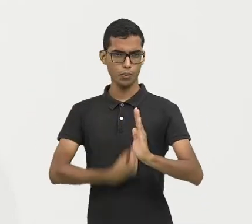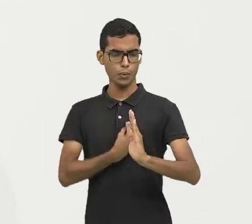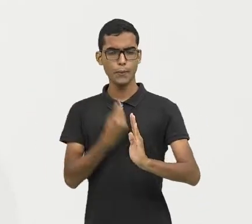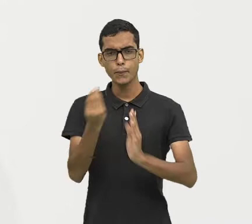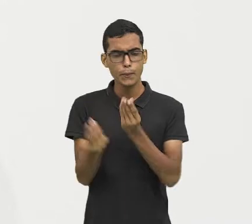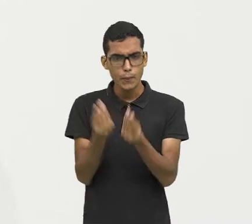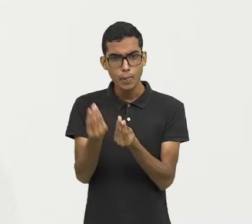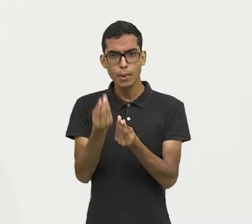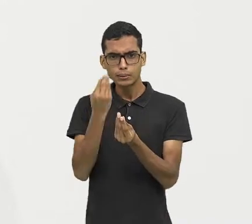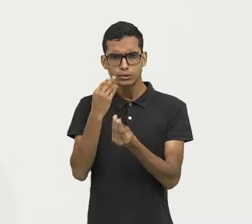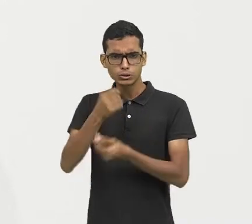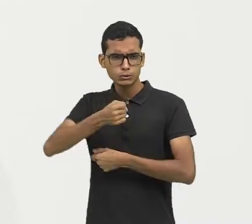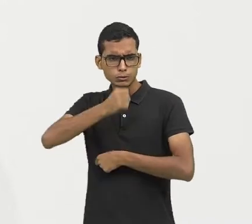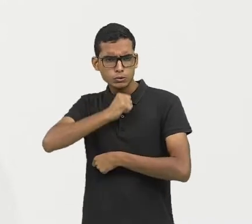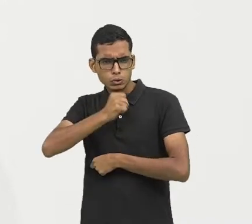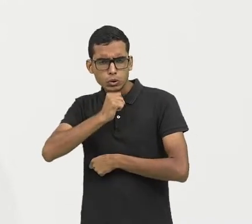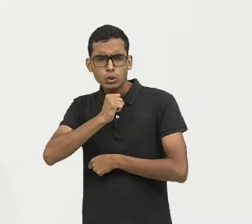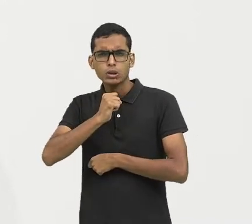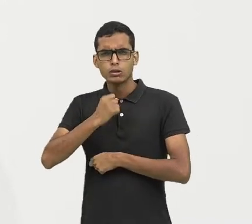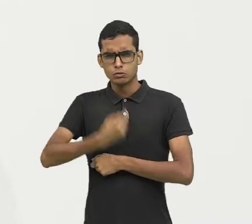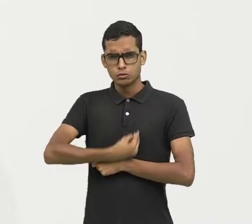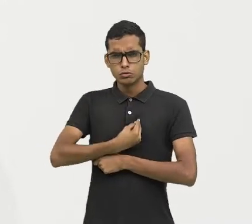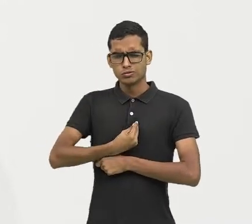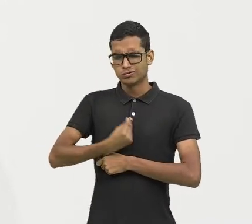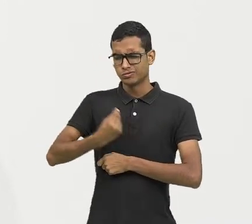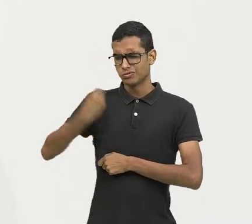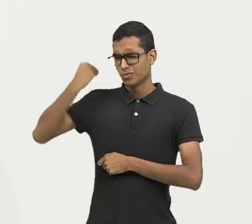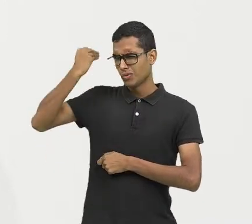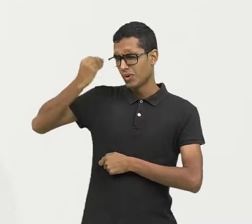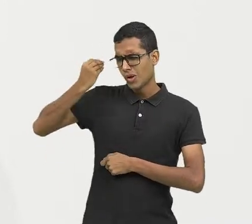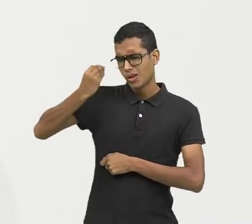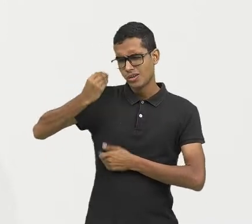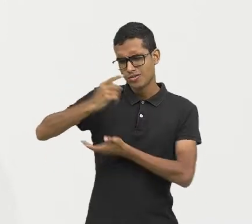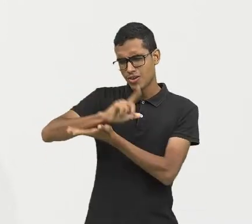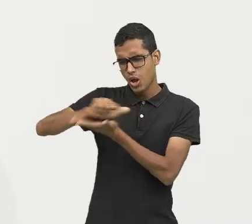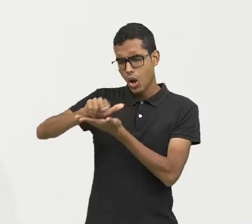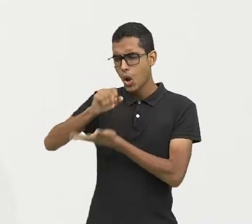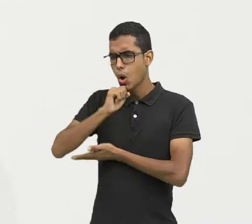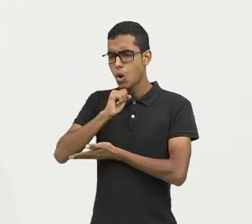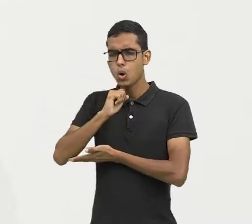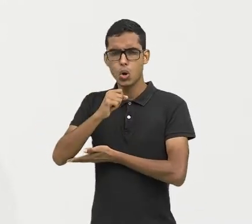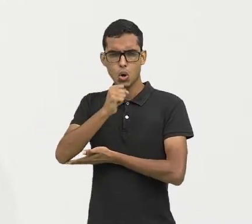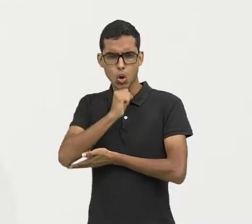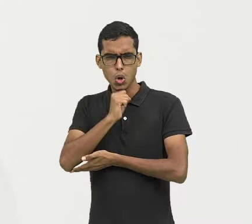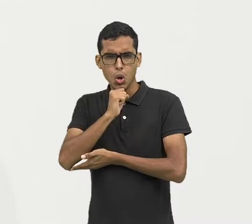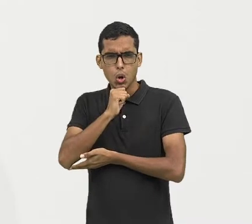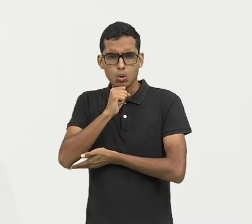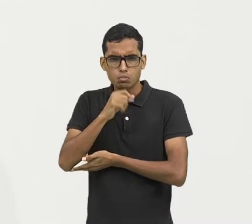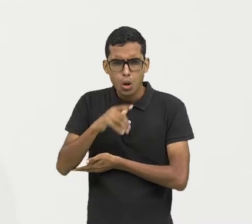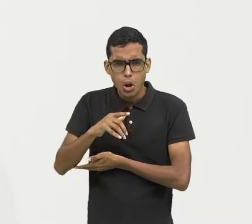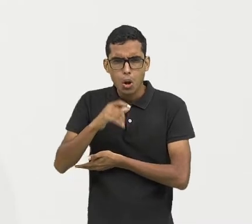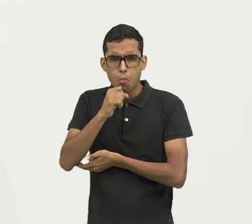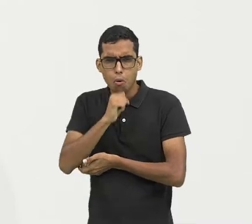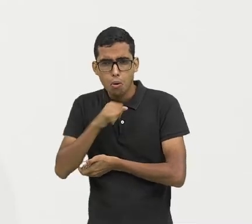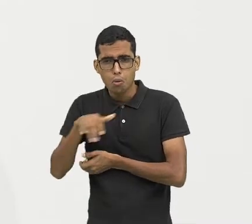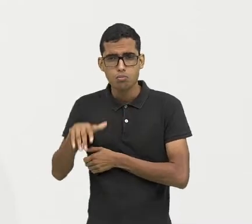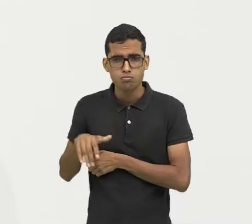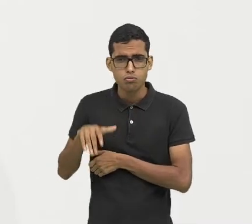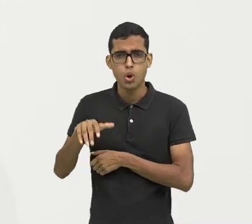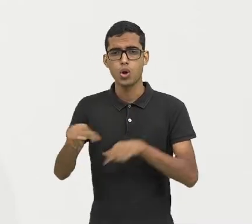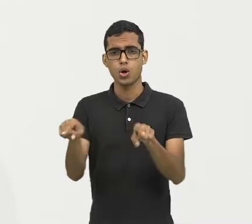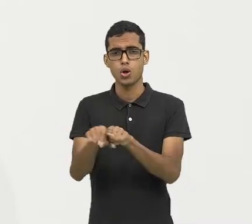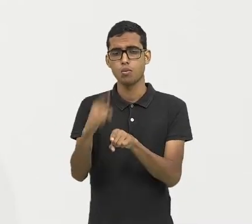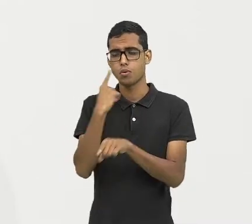que já se passou muito tempo. A pessoa já envelheceu, já está idosa. E olha o que se fala a